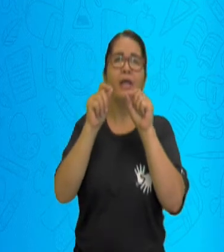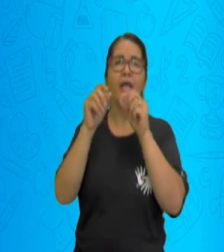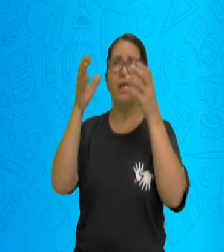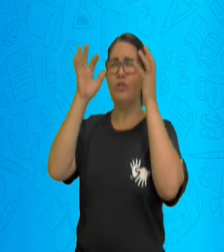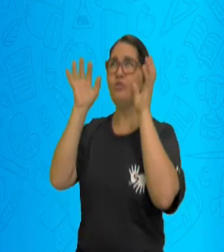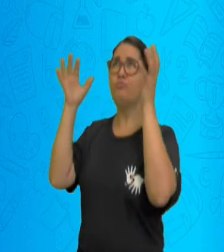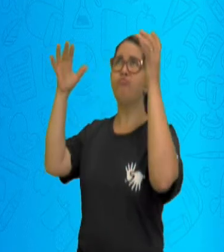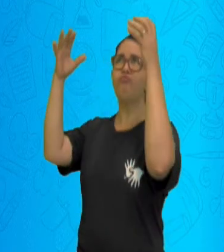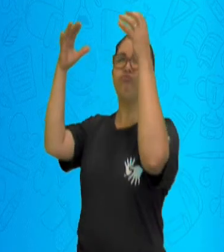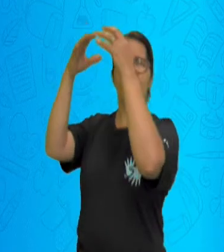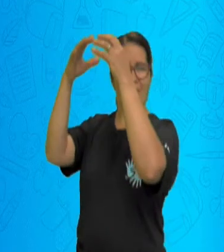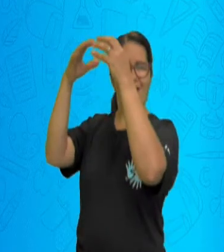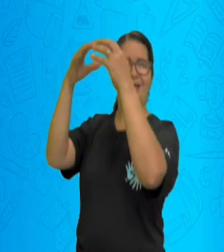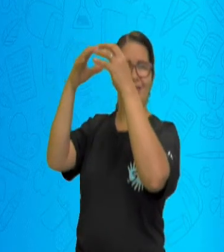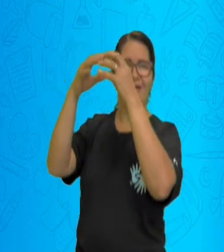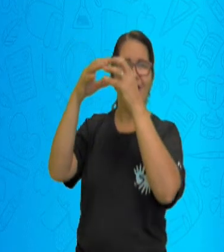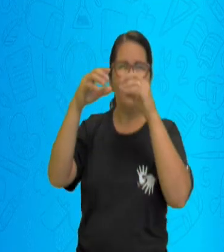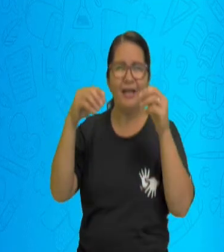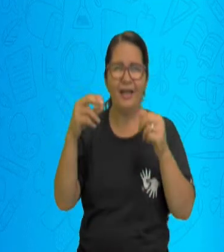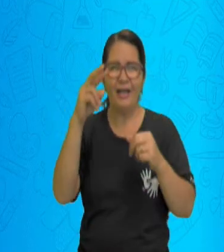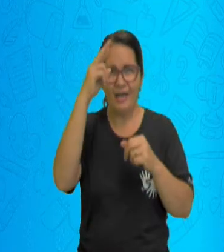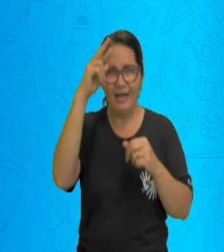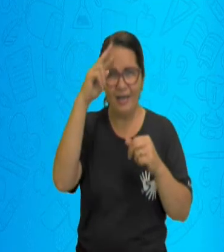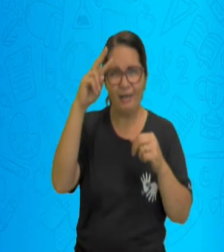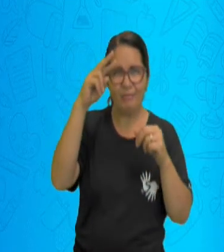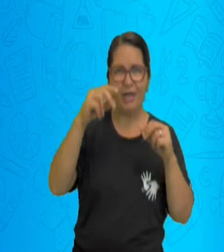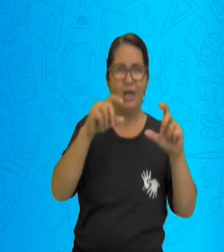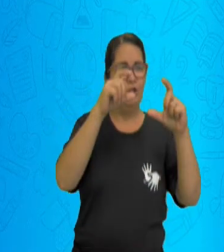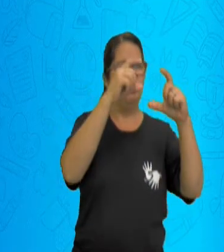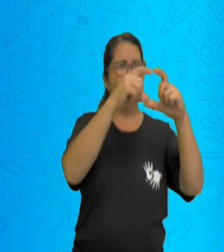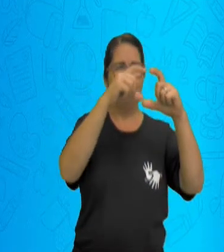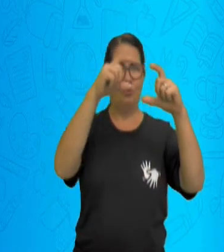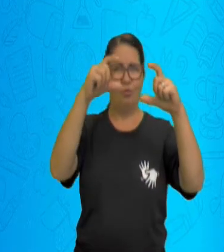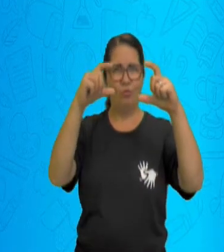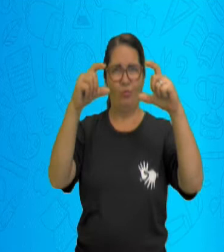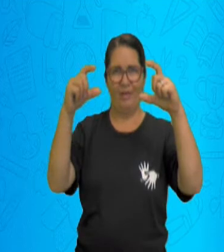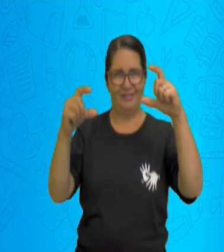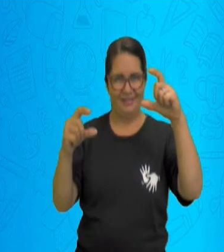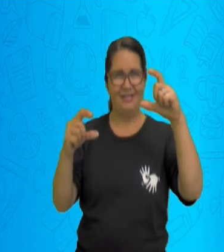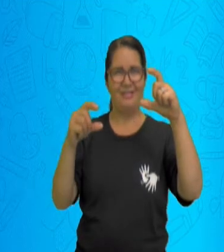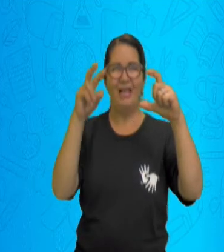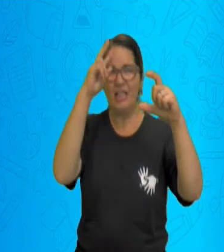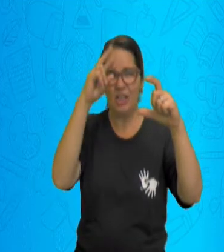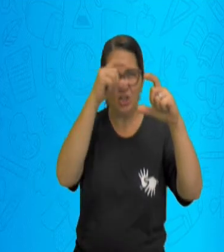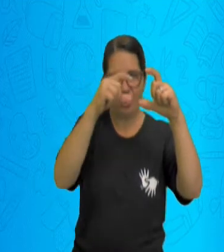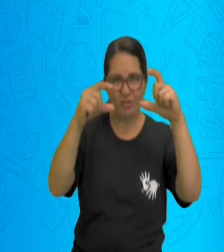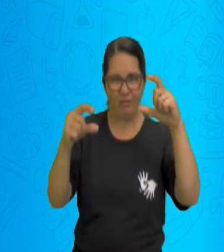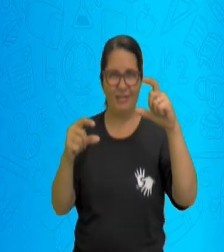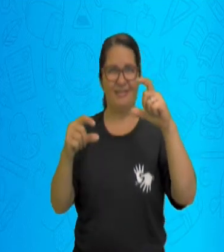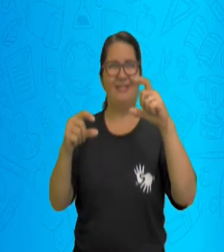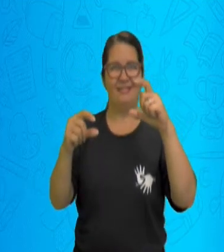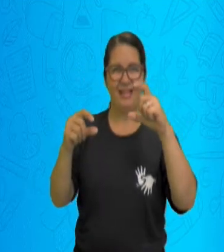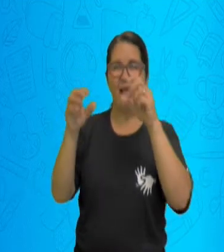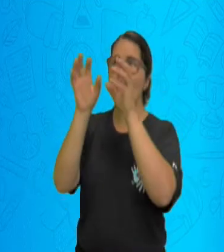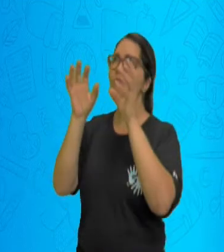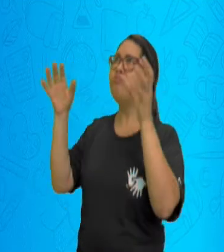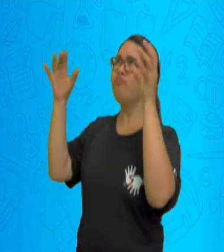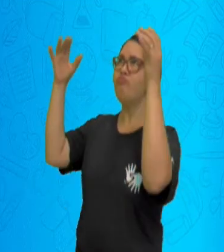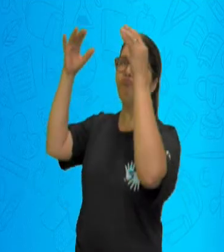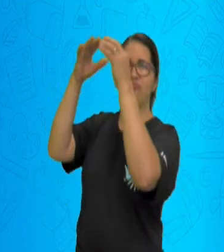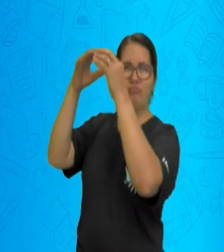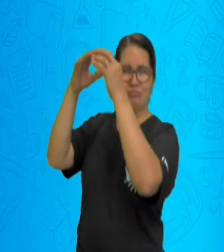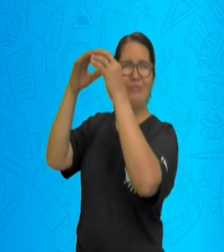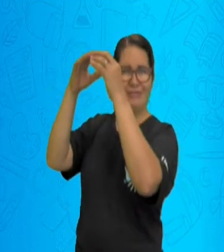Tudo faz parte da linguagem informal. E as palavras abreviadas? Geralmente a gente